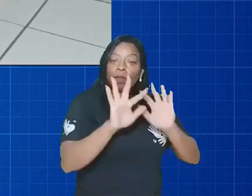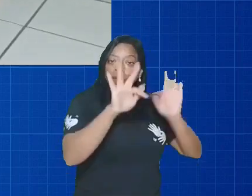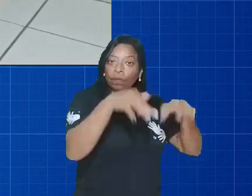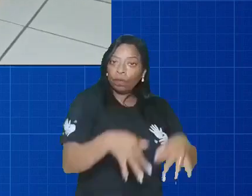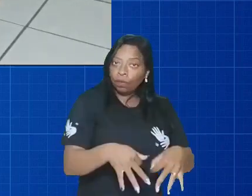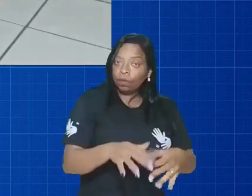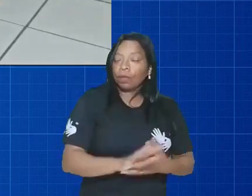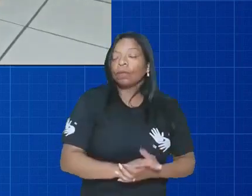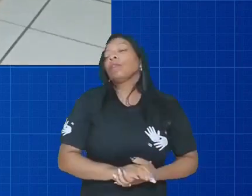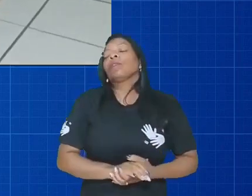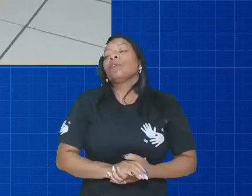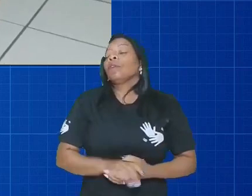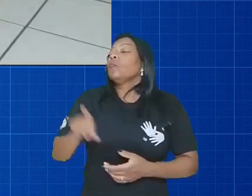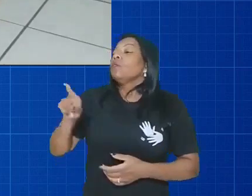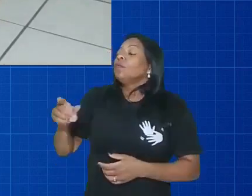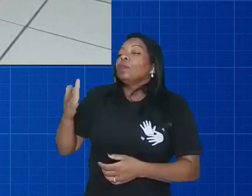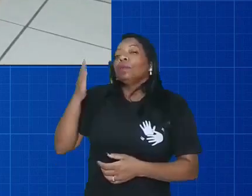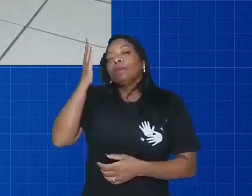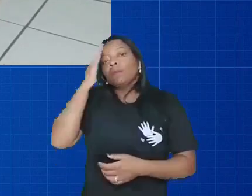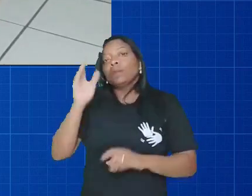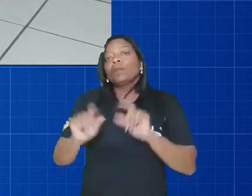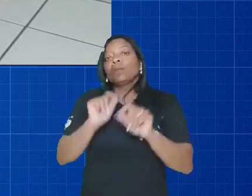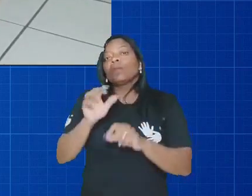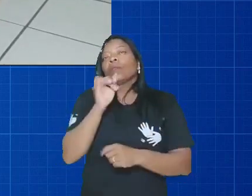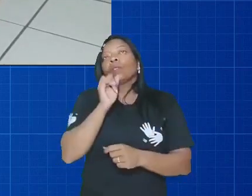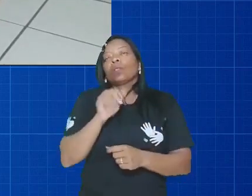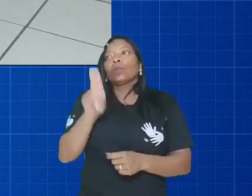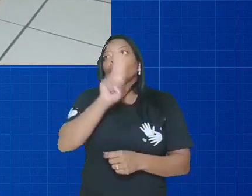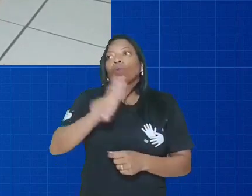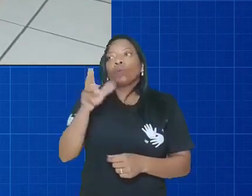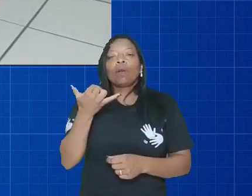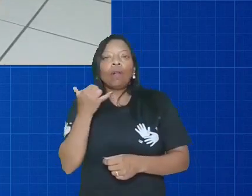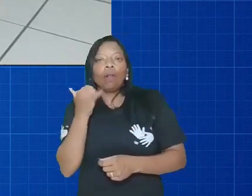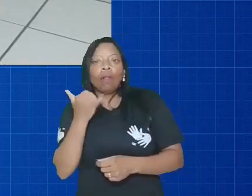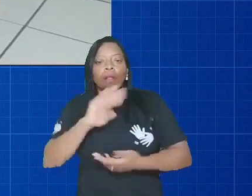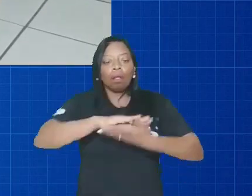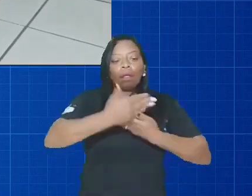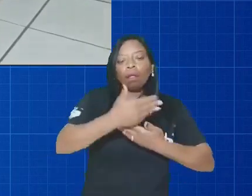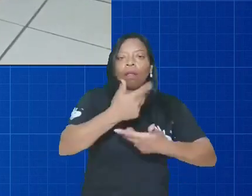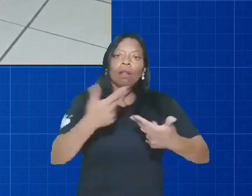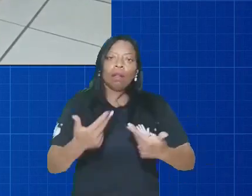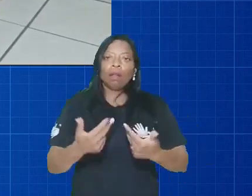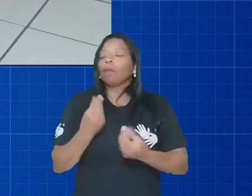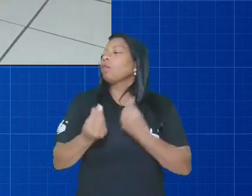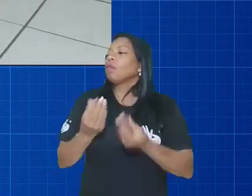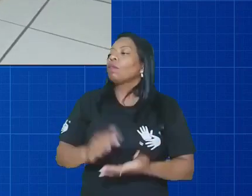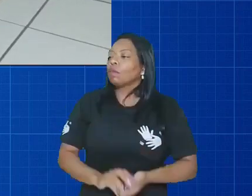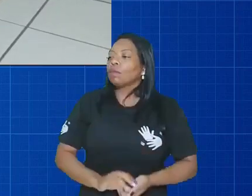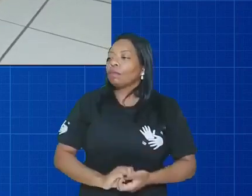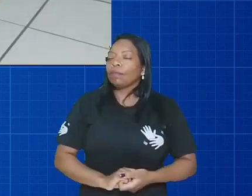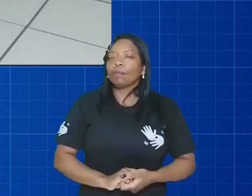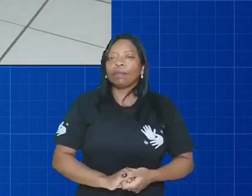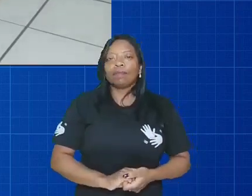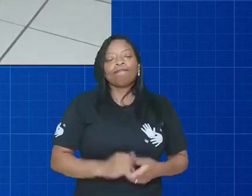mais, como é que você percebe o uso em telas, né? Como é que é isso? Bem